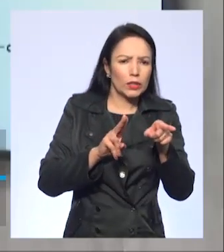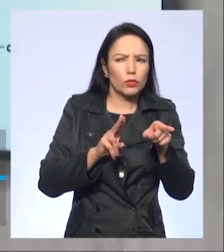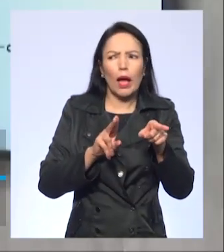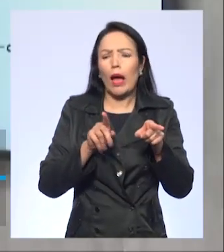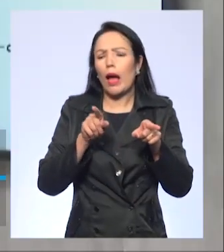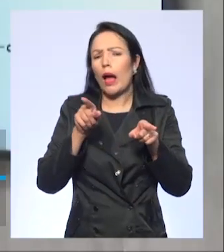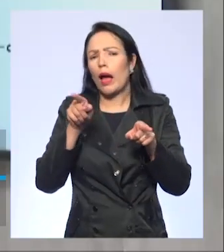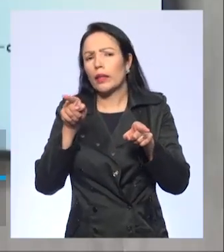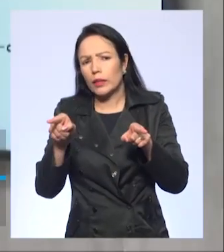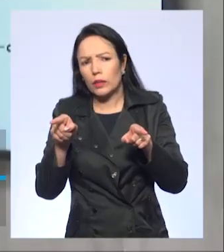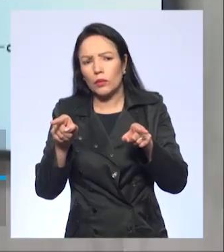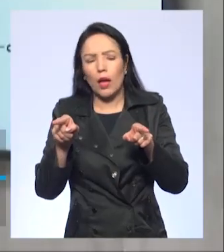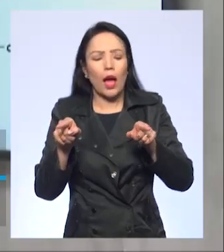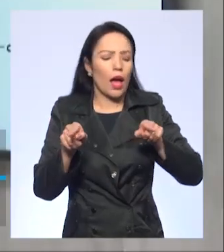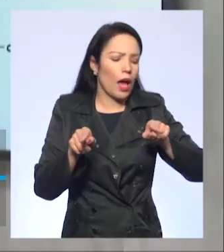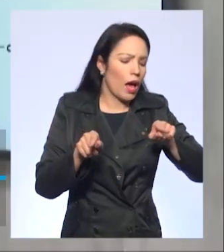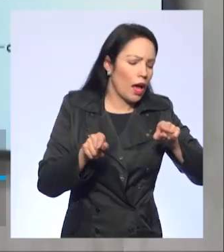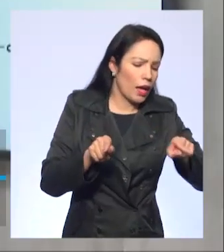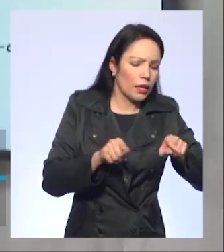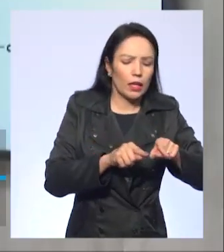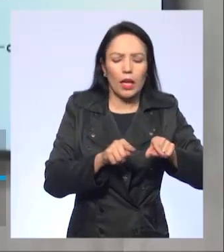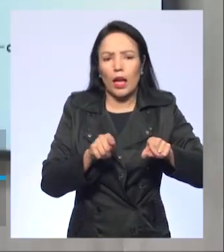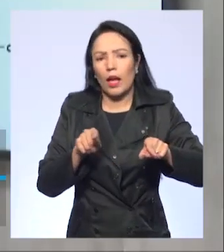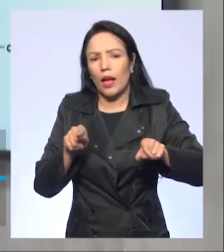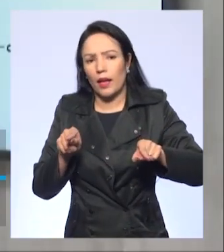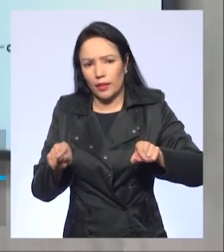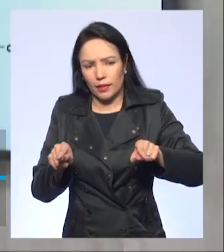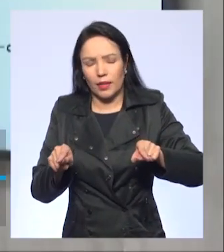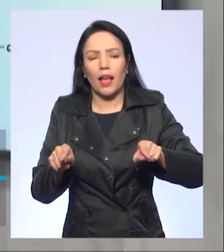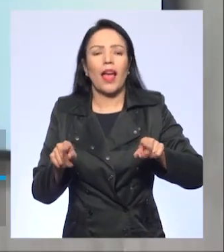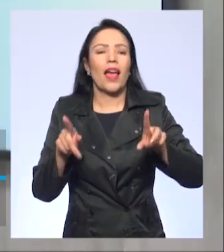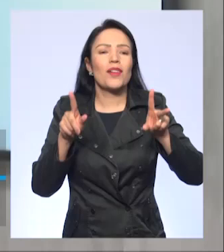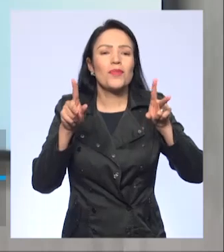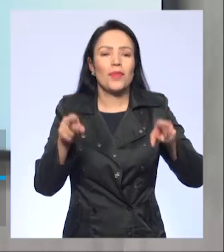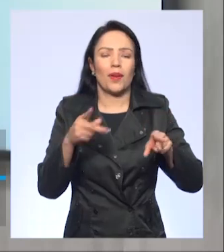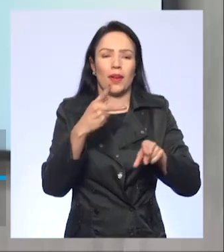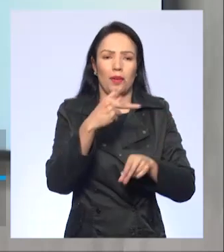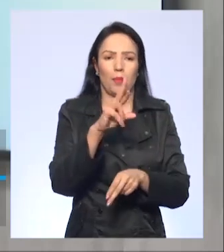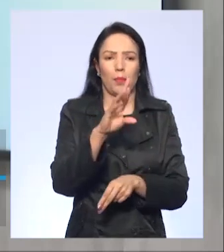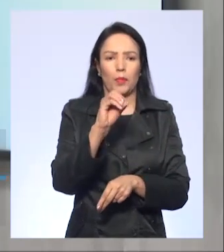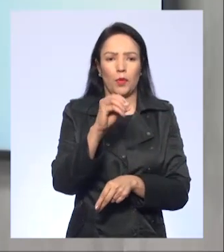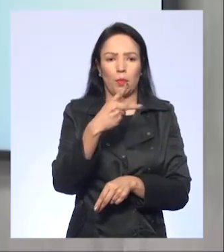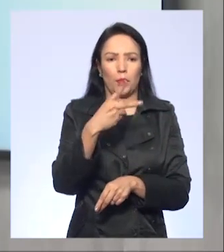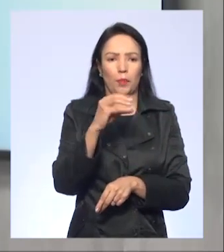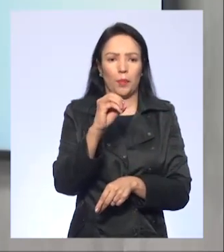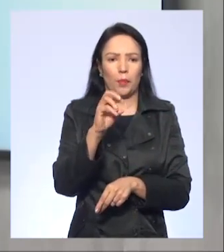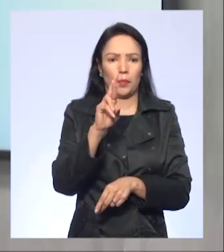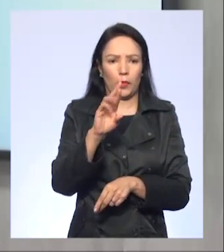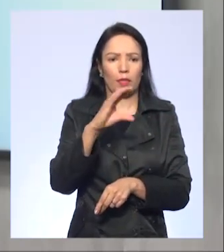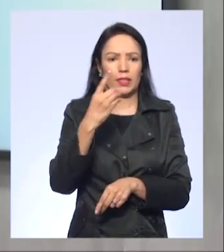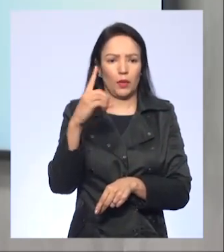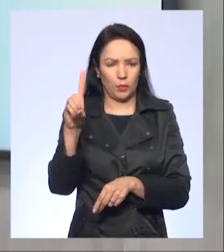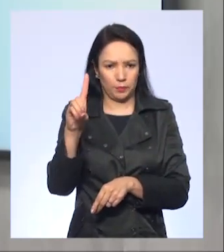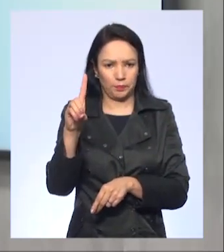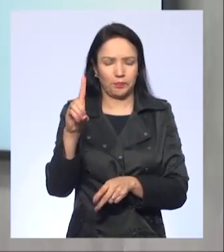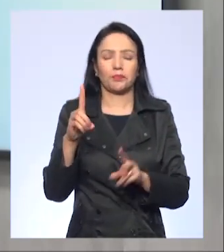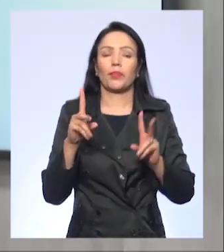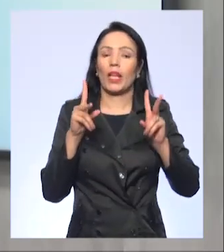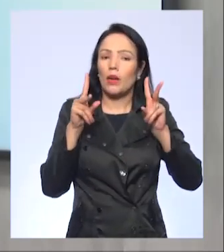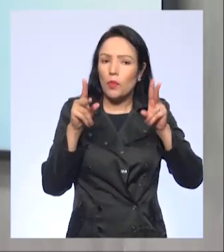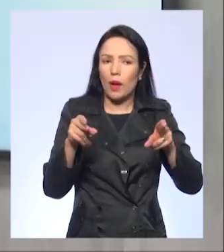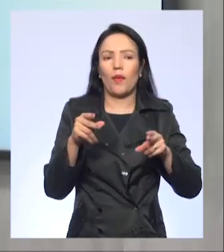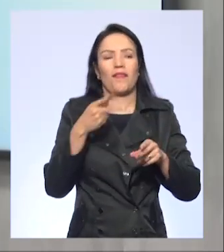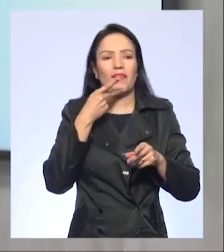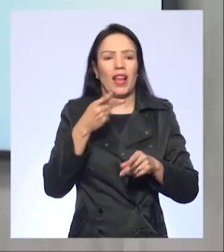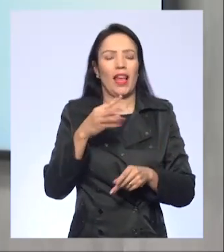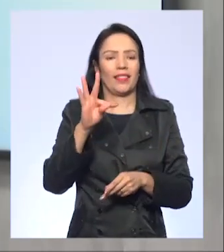que vai pensar, o que vai sugerir para a gente a palavra proporção, tá? Quando se fala de teorema de Tales, eu queria que vocês percebessem que